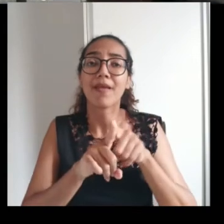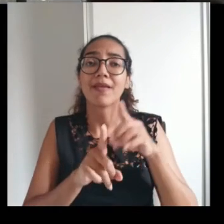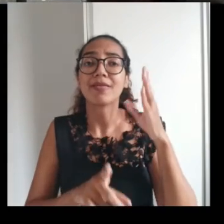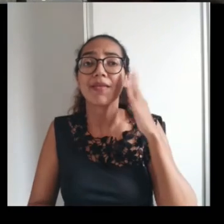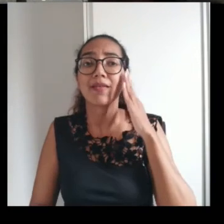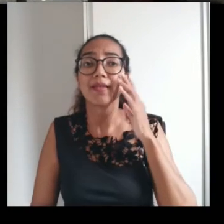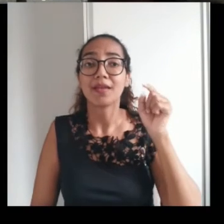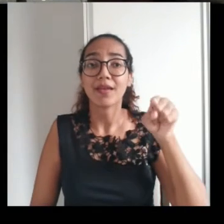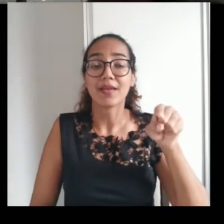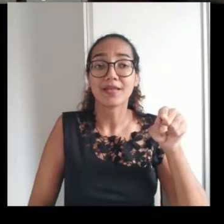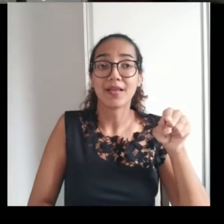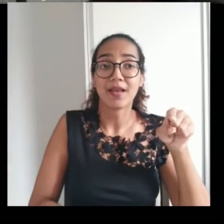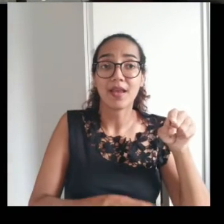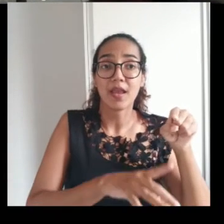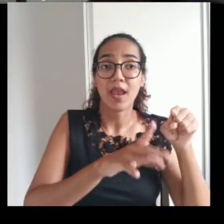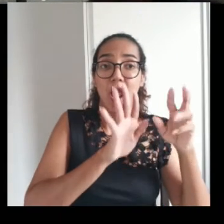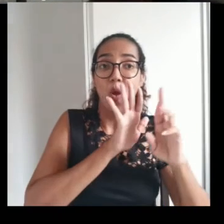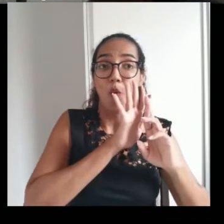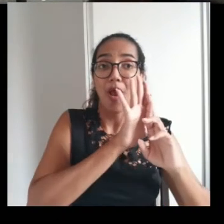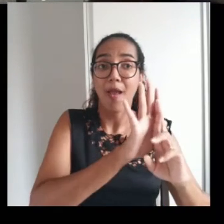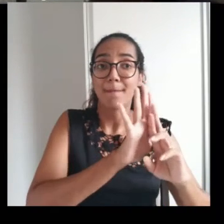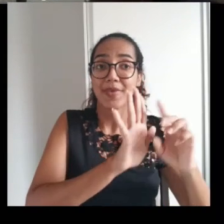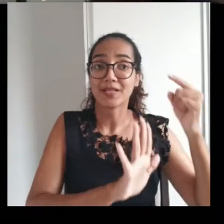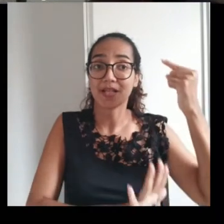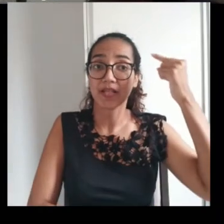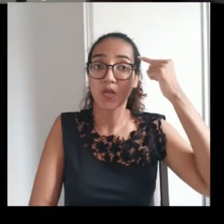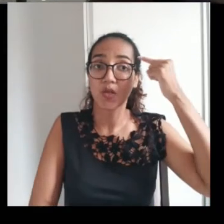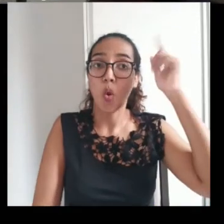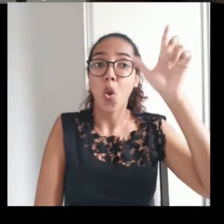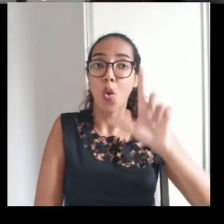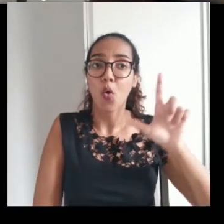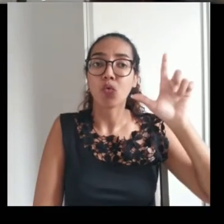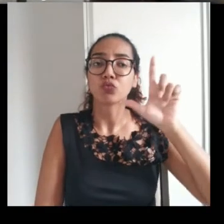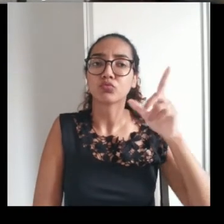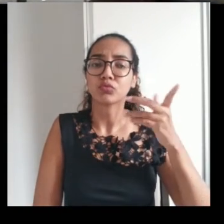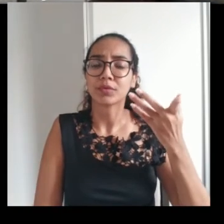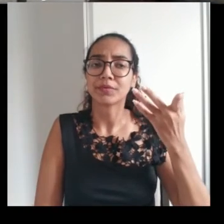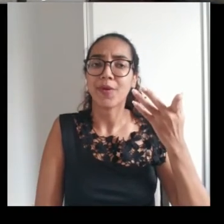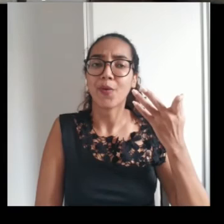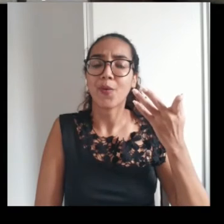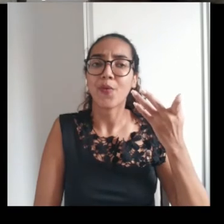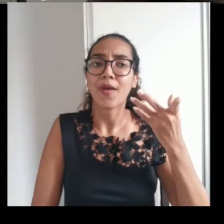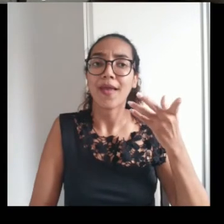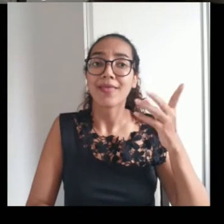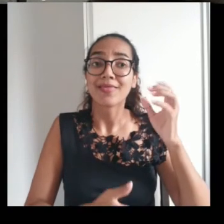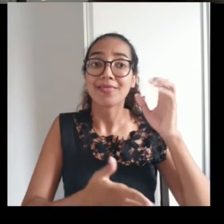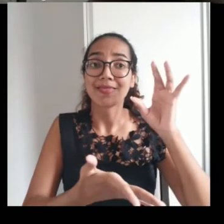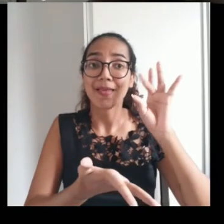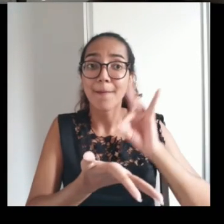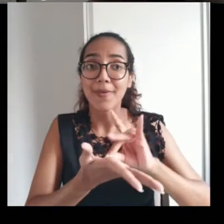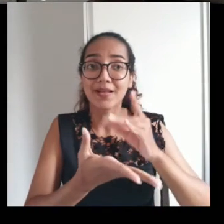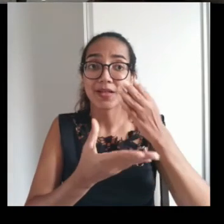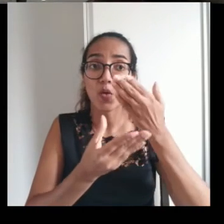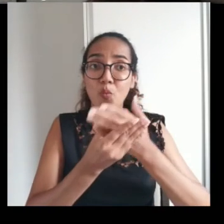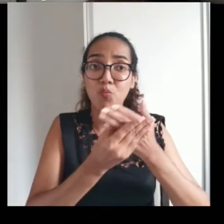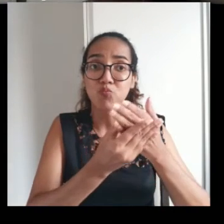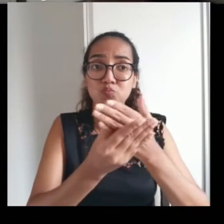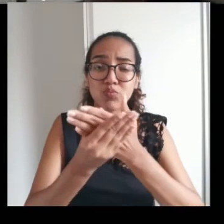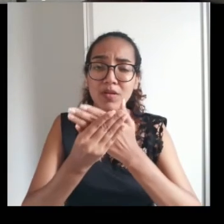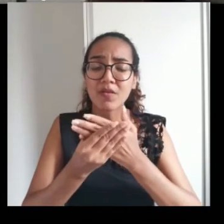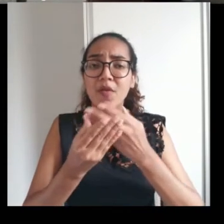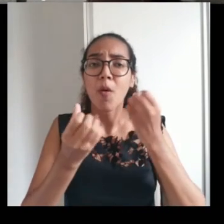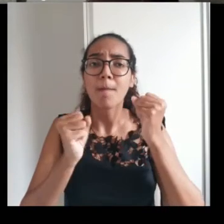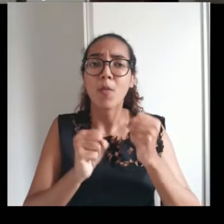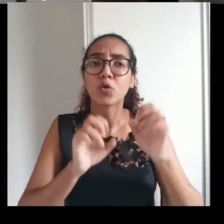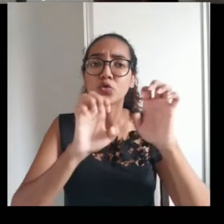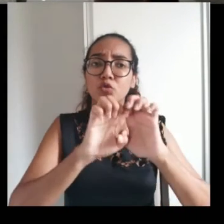lógica. Fisicamente falando, ou seja, em termos de arquivos, eu posso estruturar dessa forma, ou eu posso estruturar por ramo de negócio.